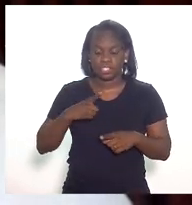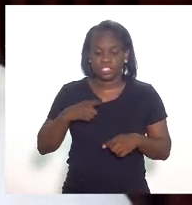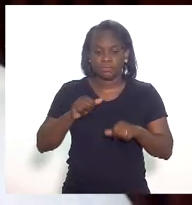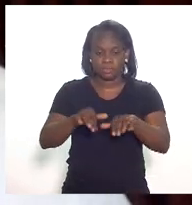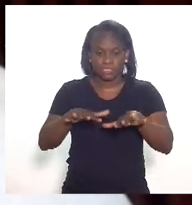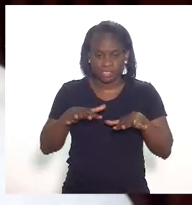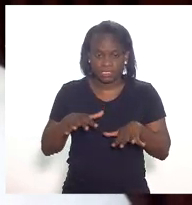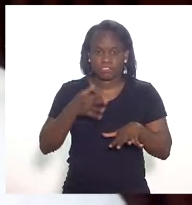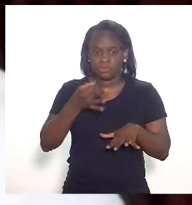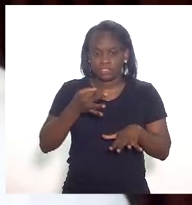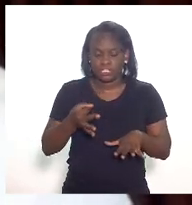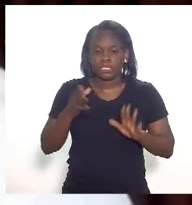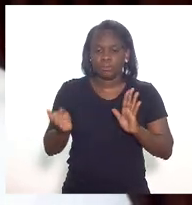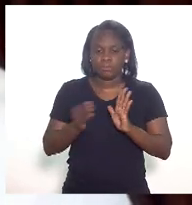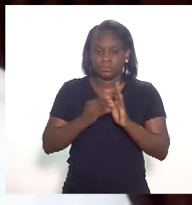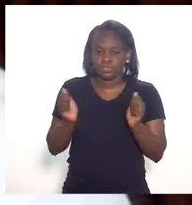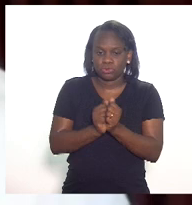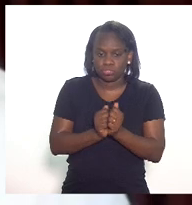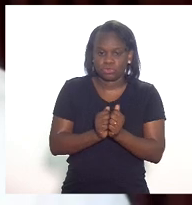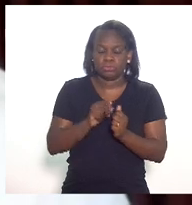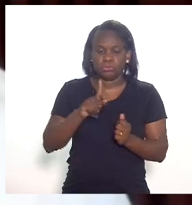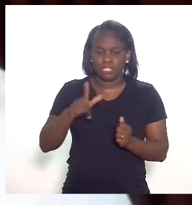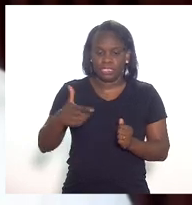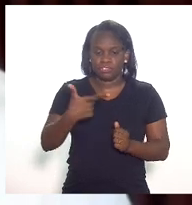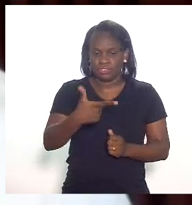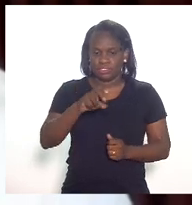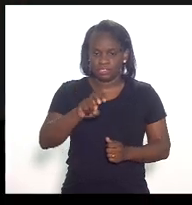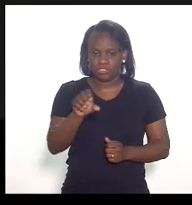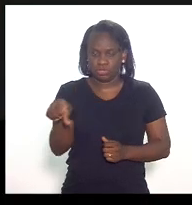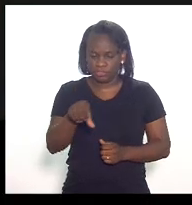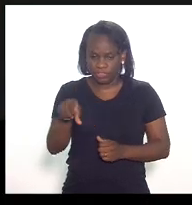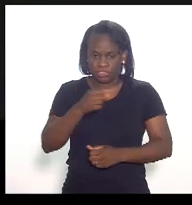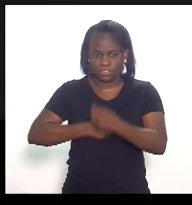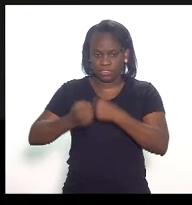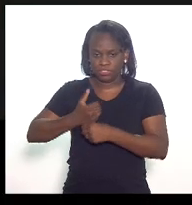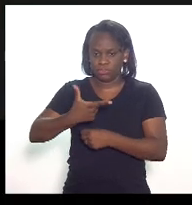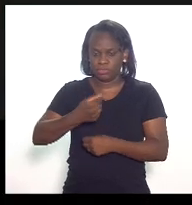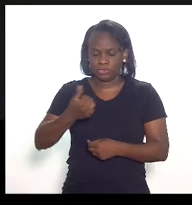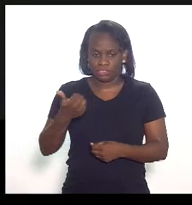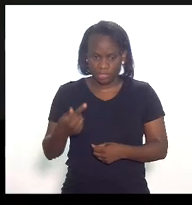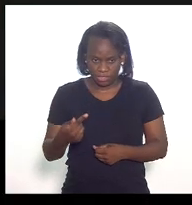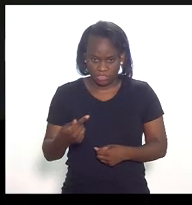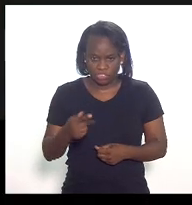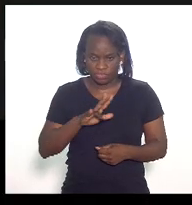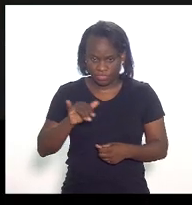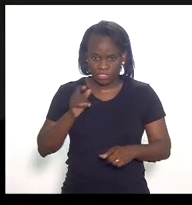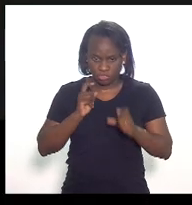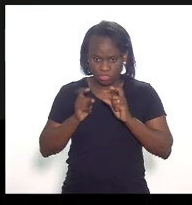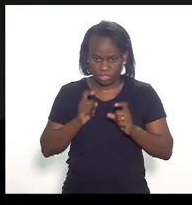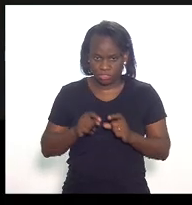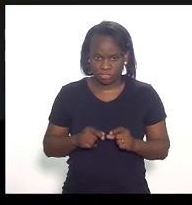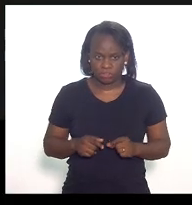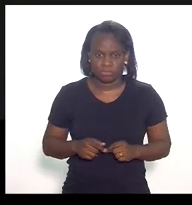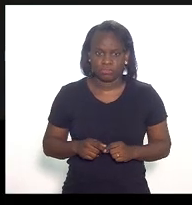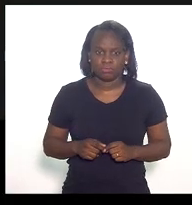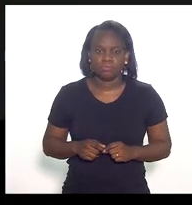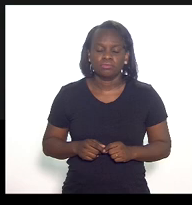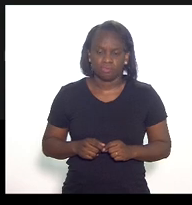pela anexação ao PL 2599 de 2017. Eu quero colocar em discussão.